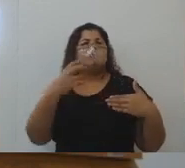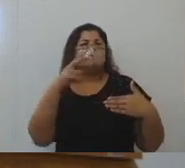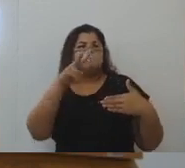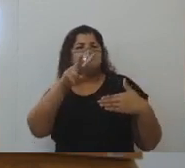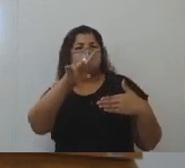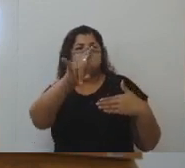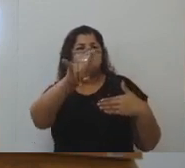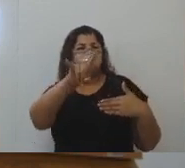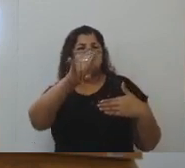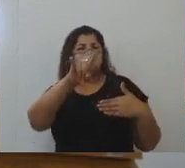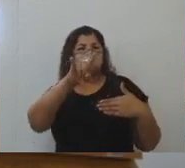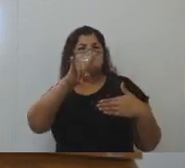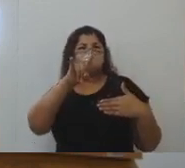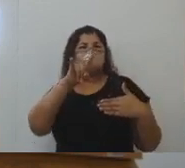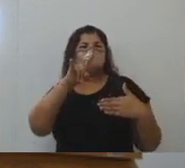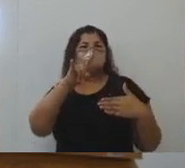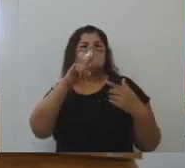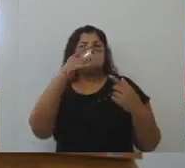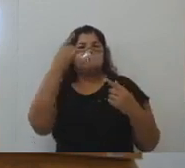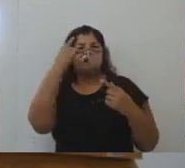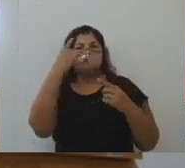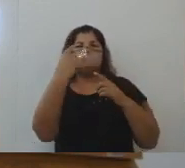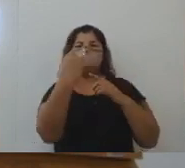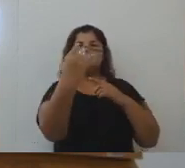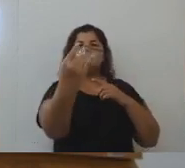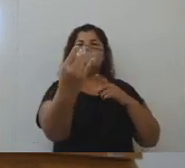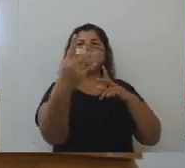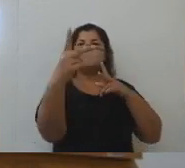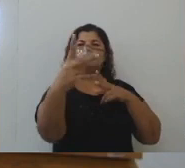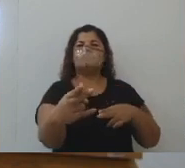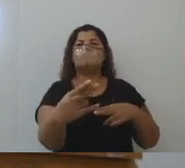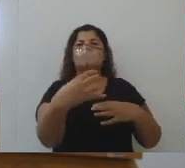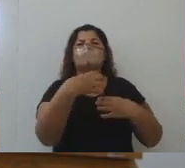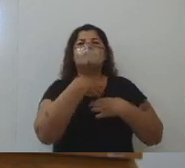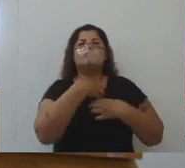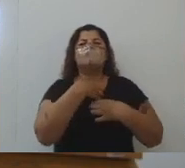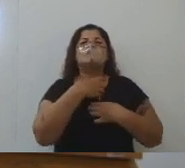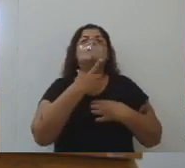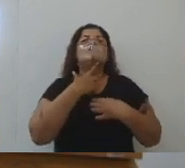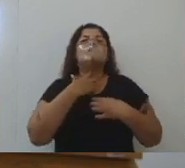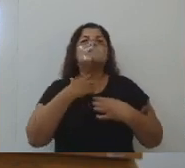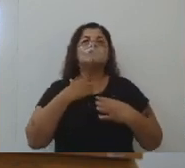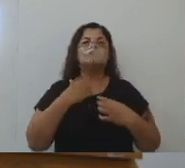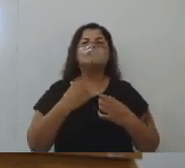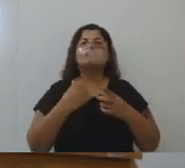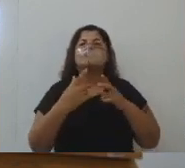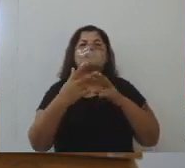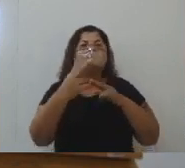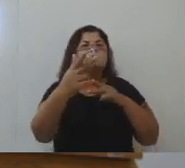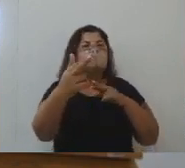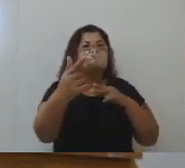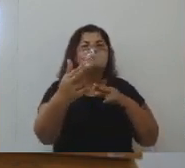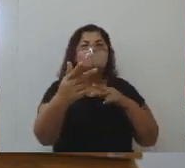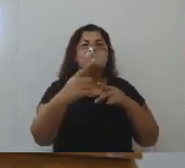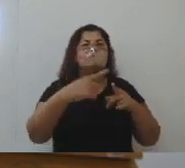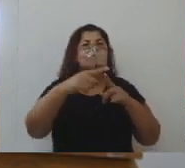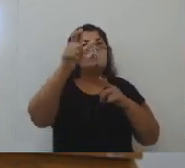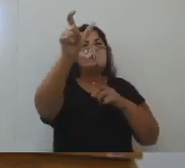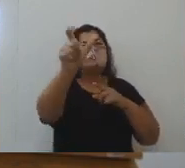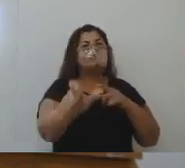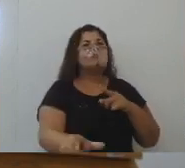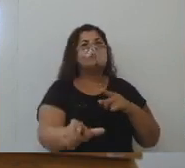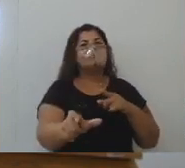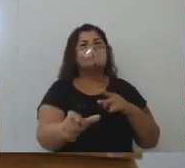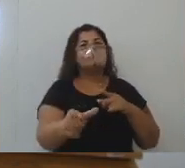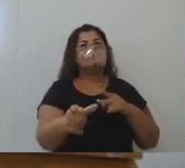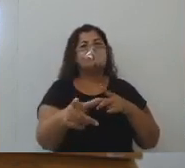para o outro e a gente espera que o outro seja aquilo que a gente gostaria que ele fosse, certo? Só que o outro ser